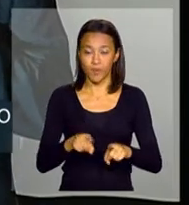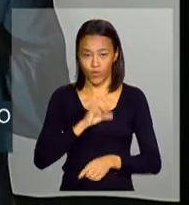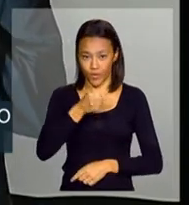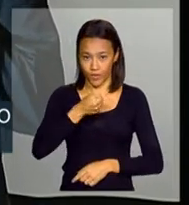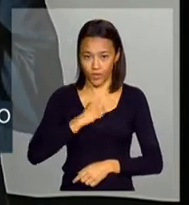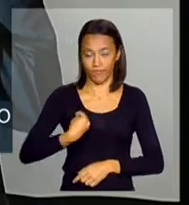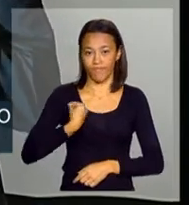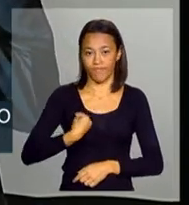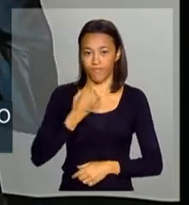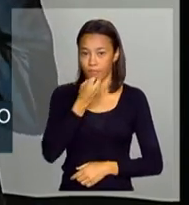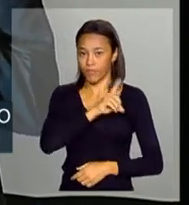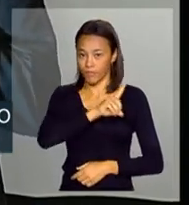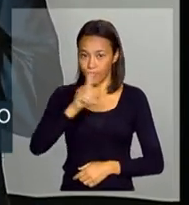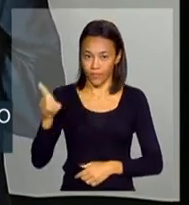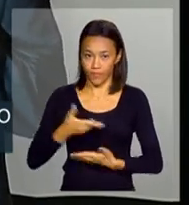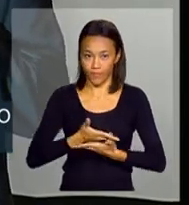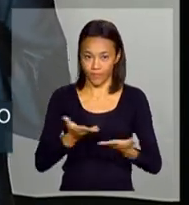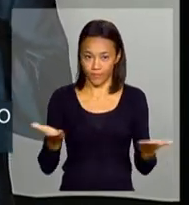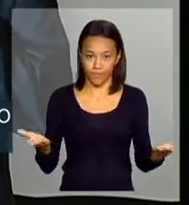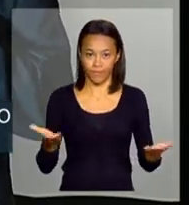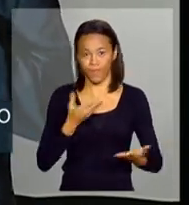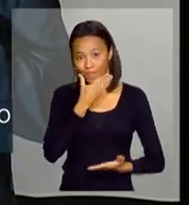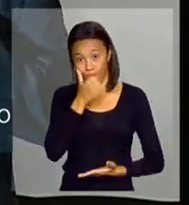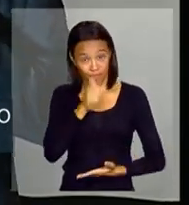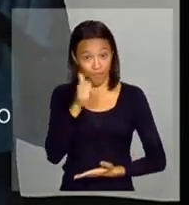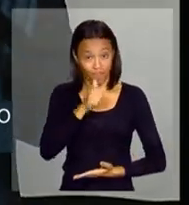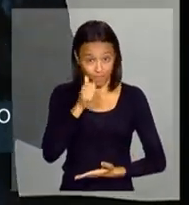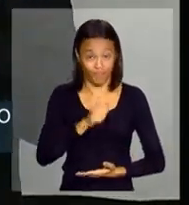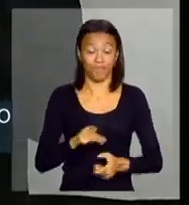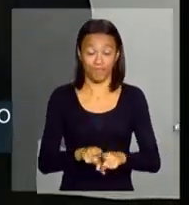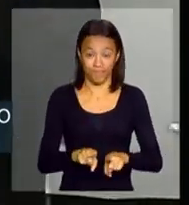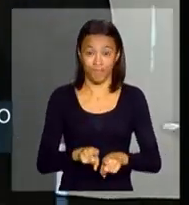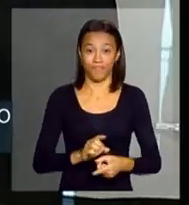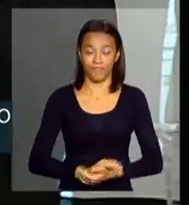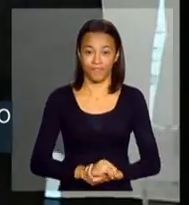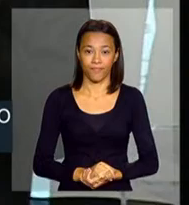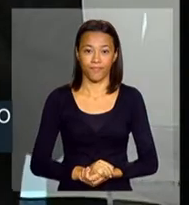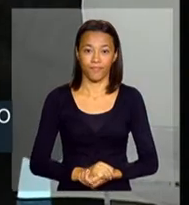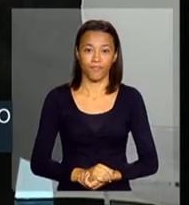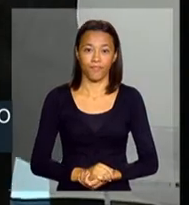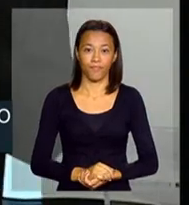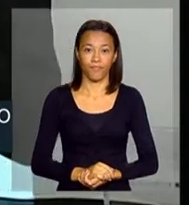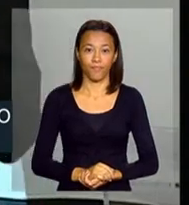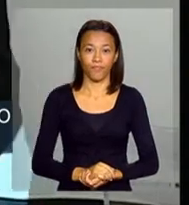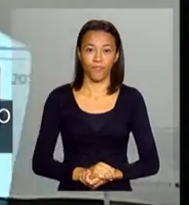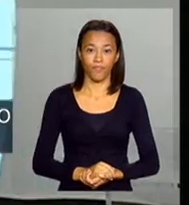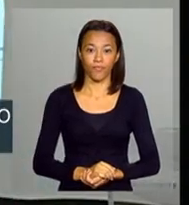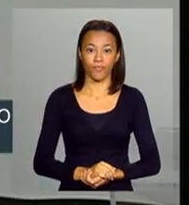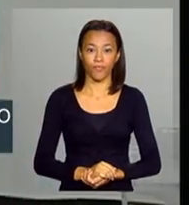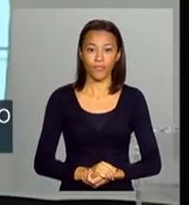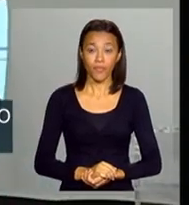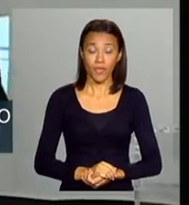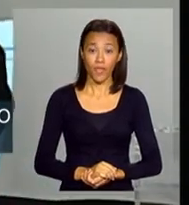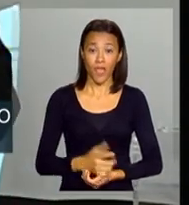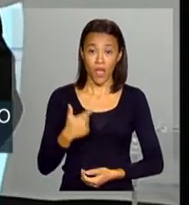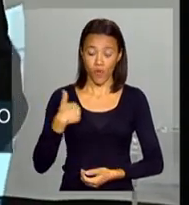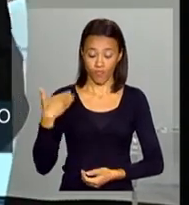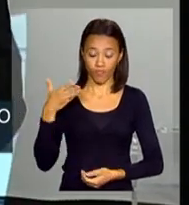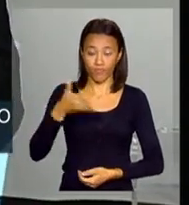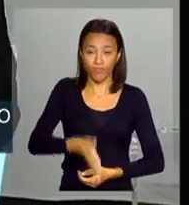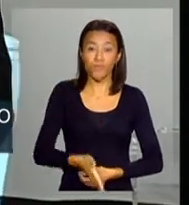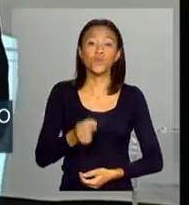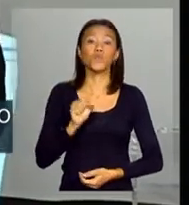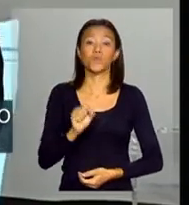presentes. E jornalistas no feminino também. Em primeiro lugar, eu estou aqui